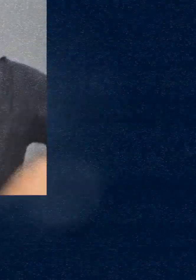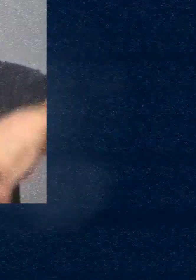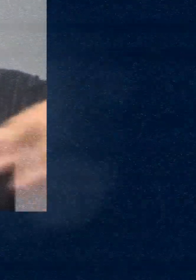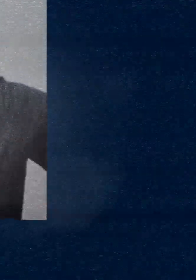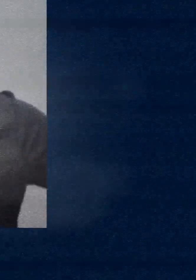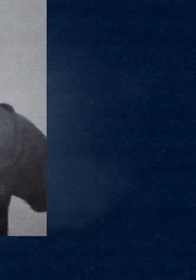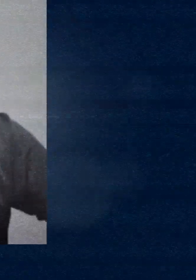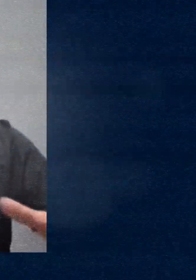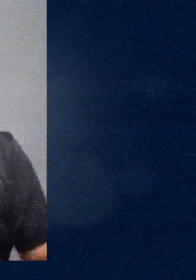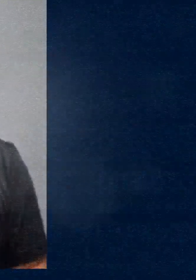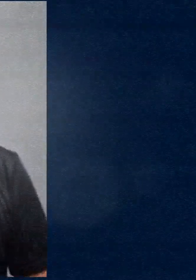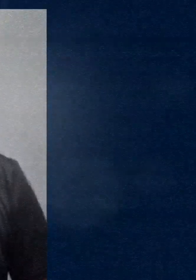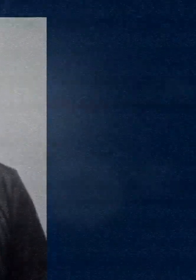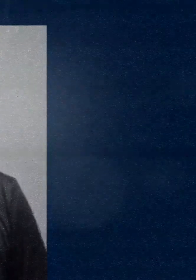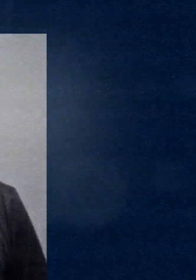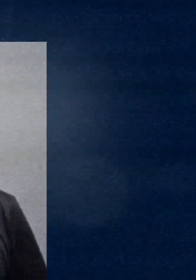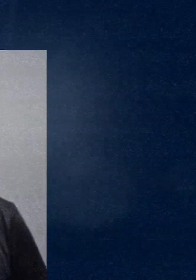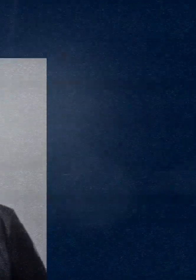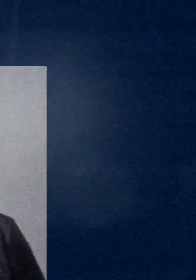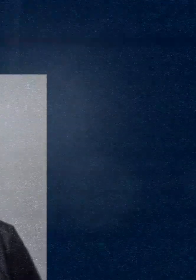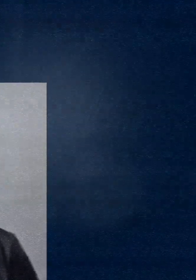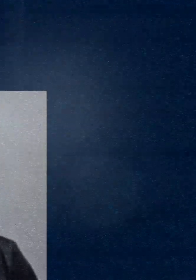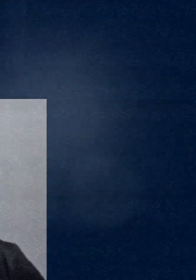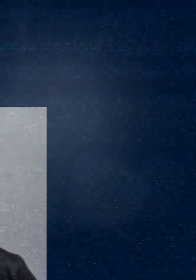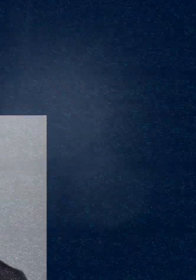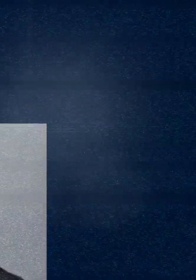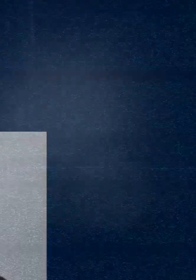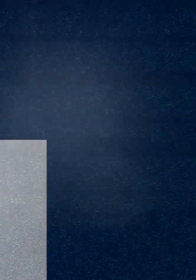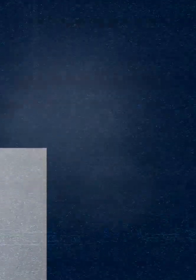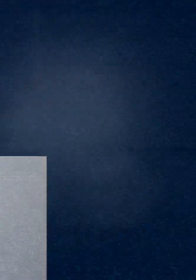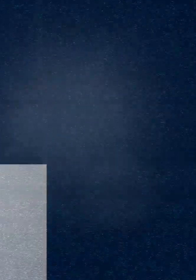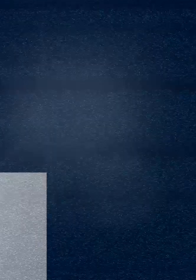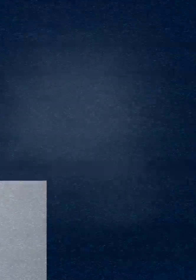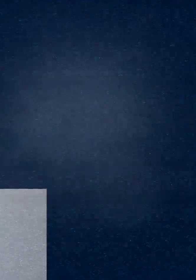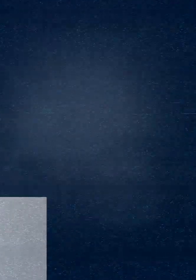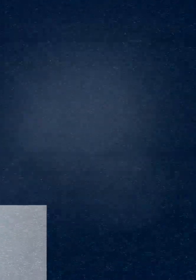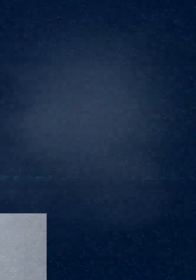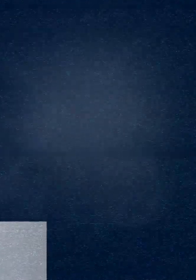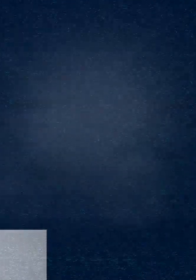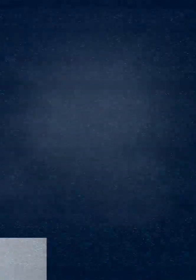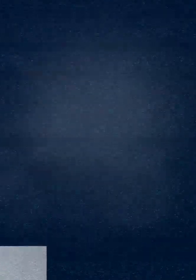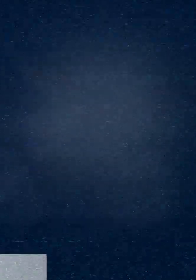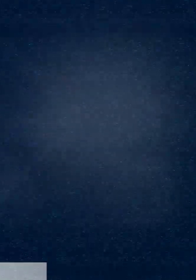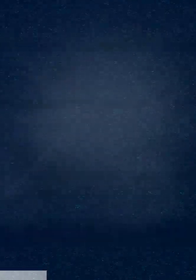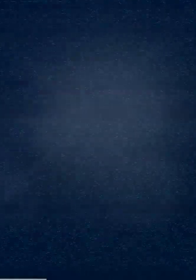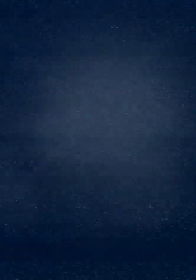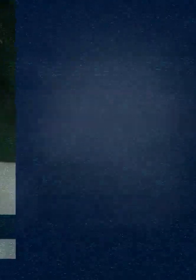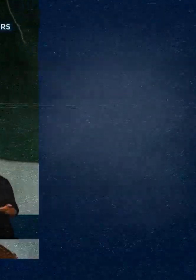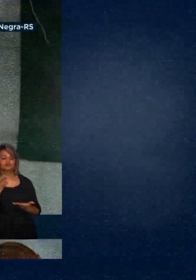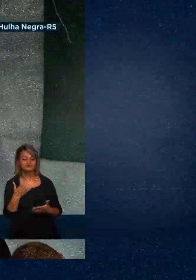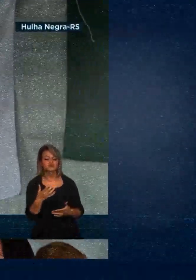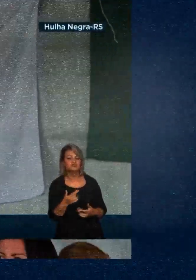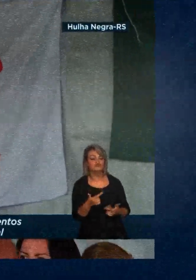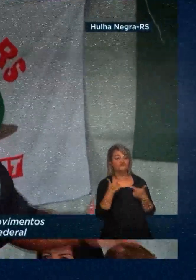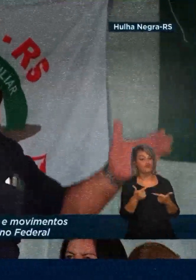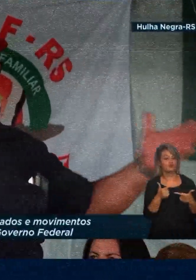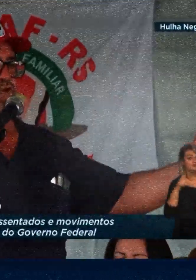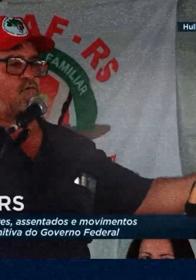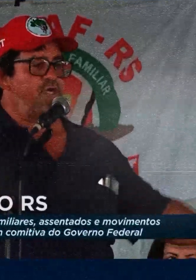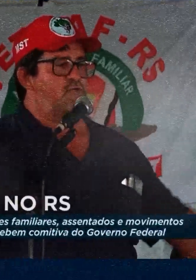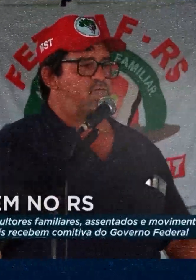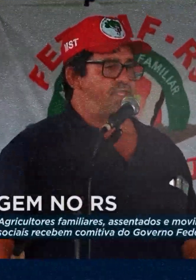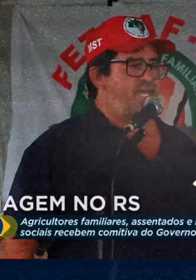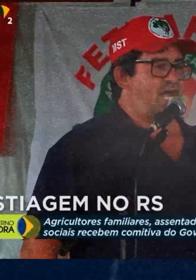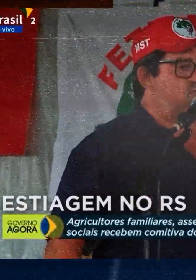funcionalistas, jagunços que se organizaram para tirar na marca os trabalhadores. Graças ao povo brasileiro, que nós